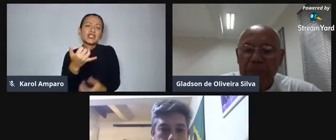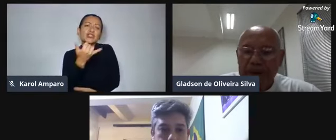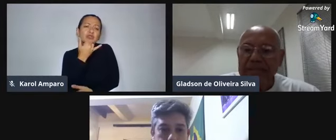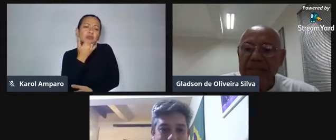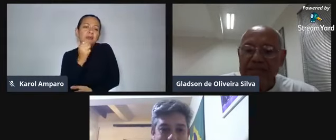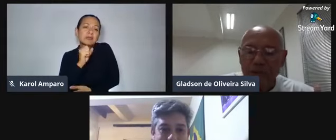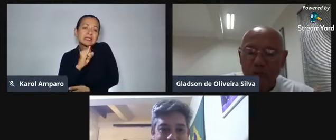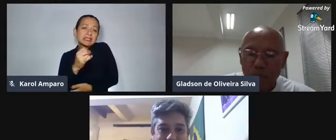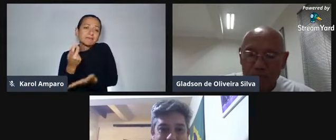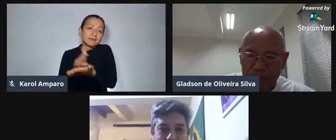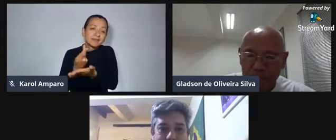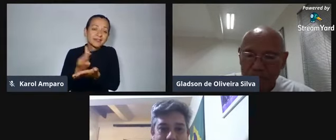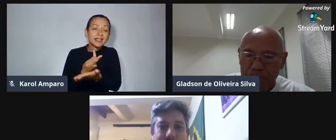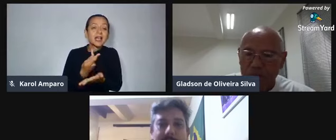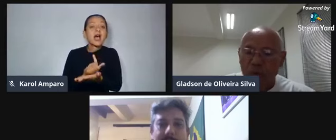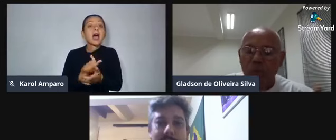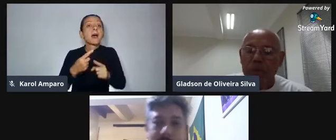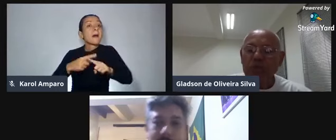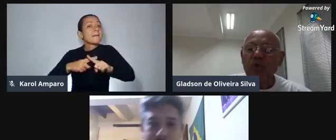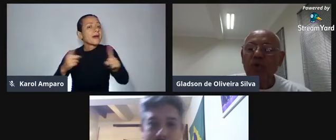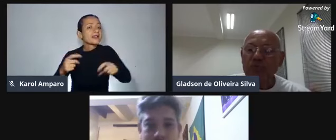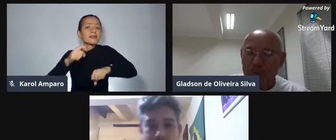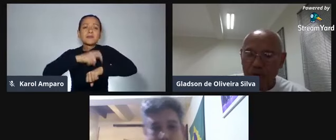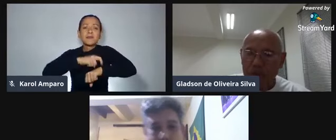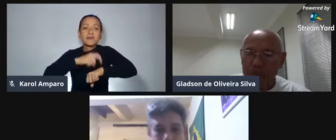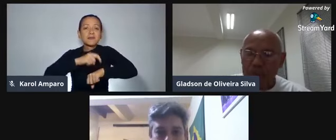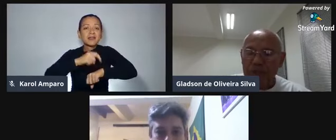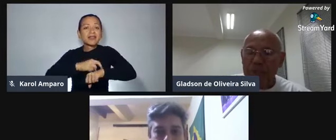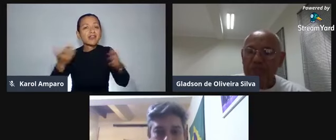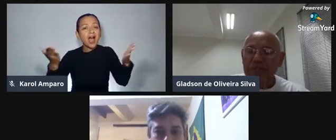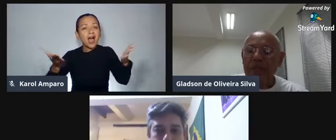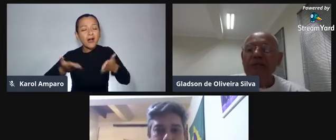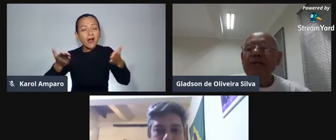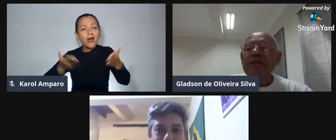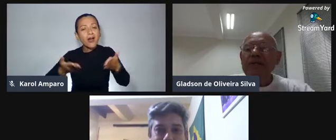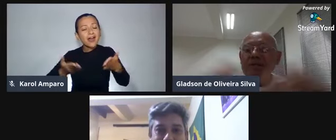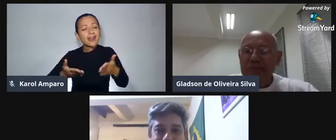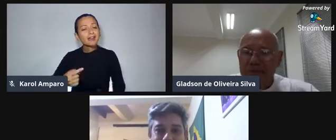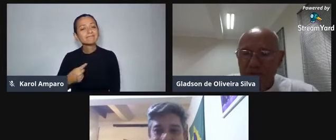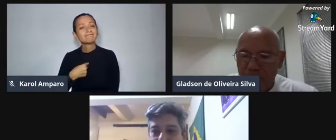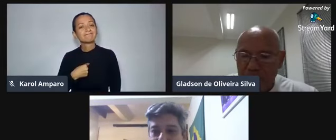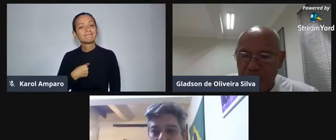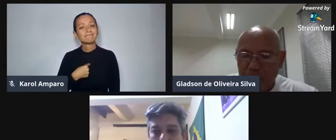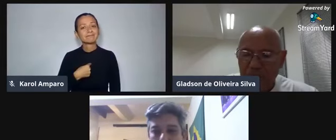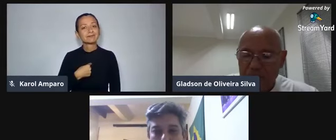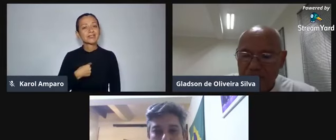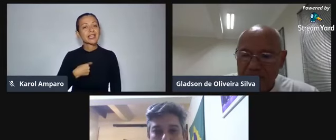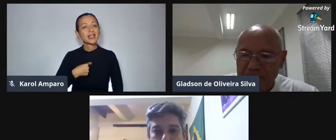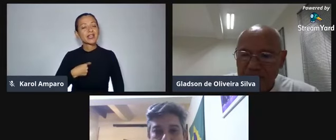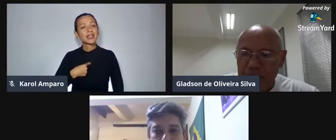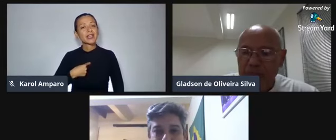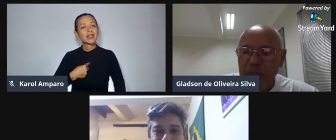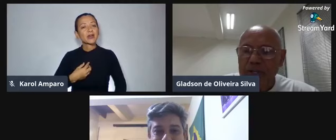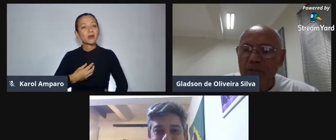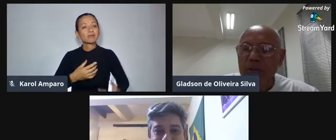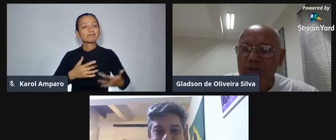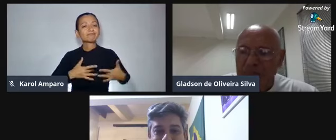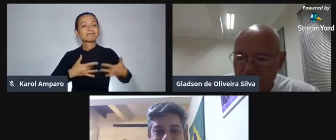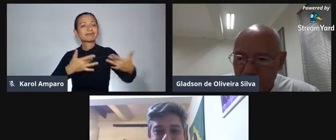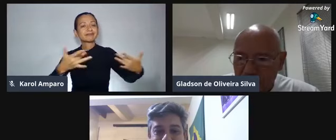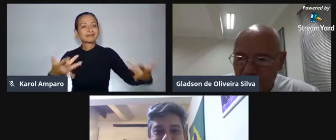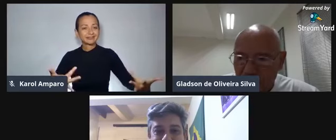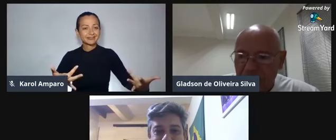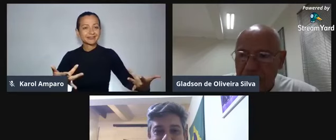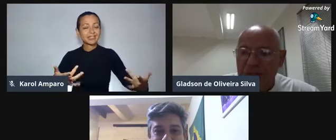mas esse é o meu momento, o momento onde eu me doei para vocês dentro daquilo que eu